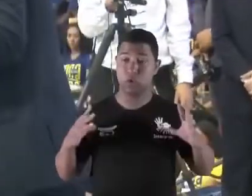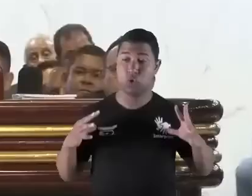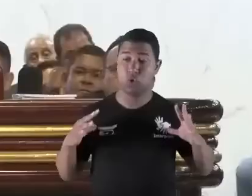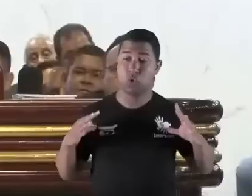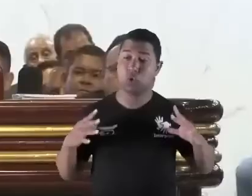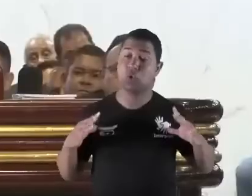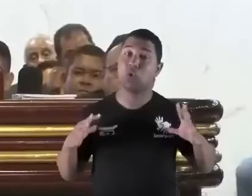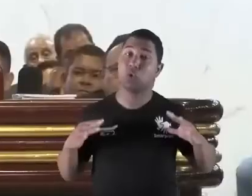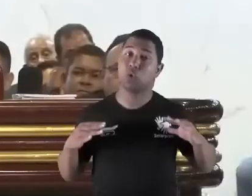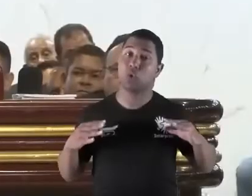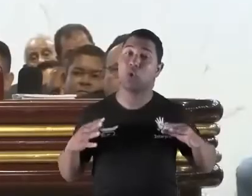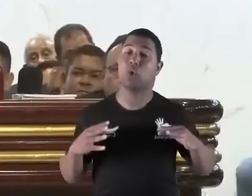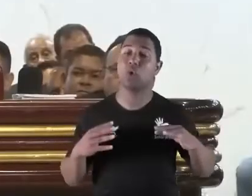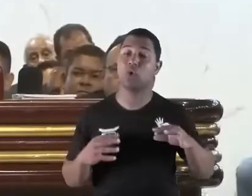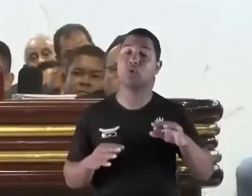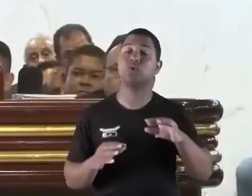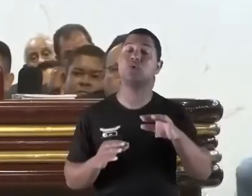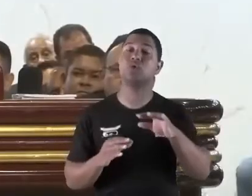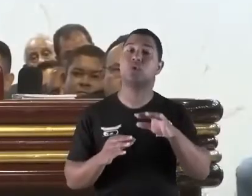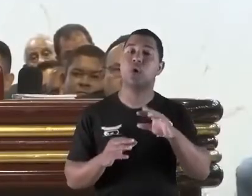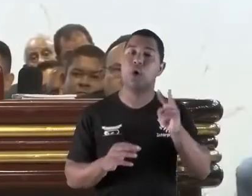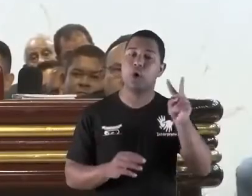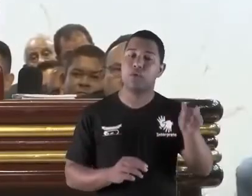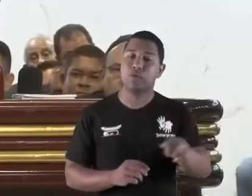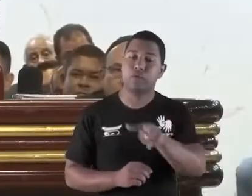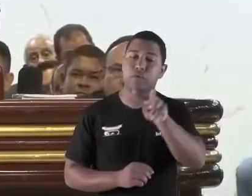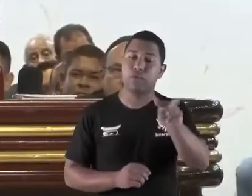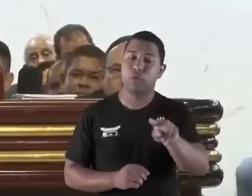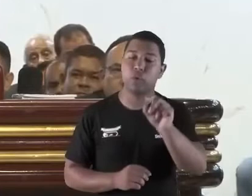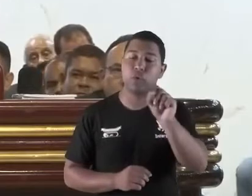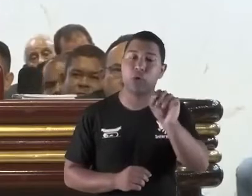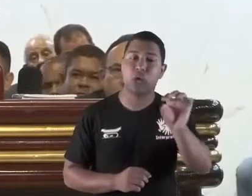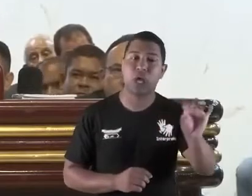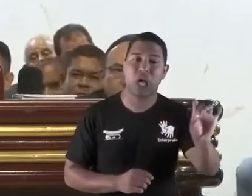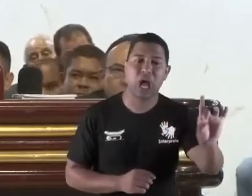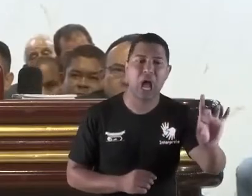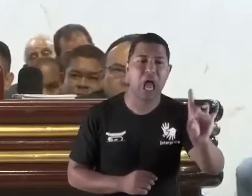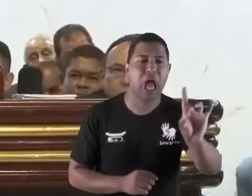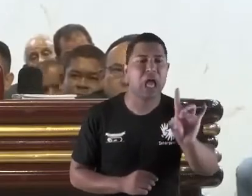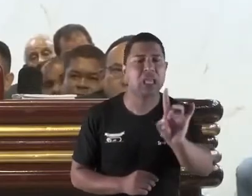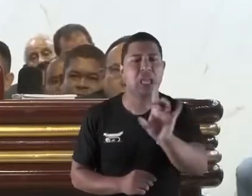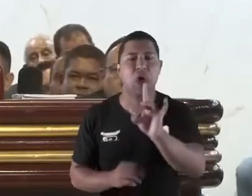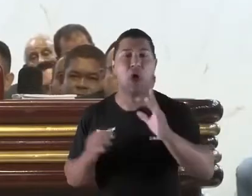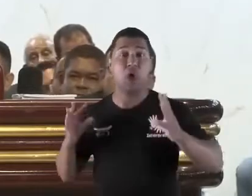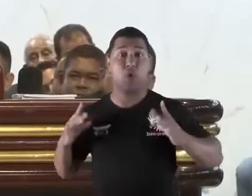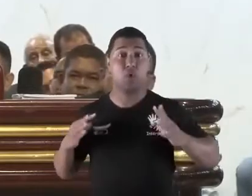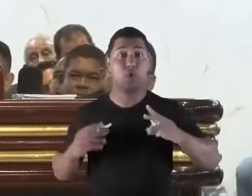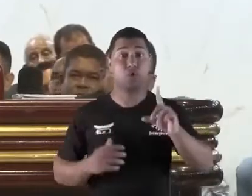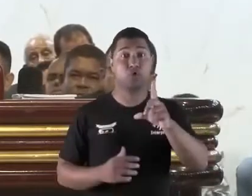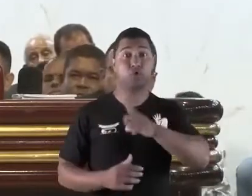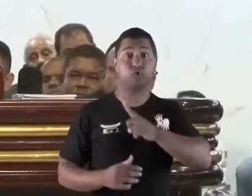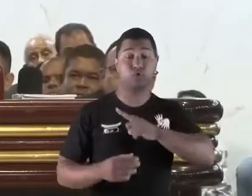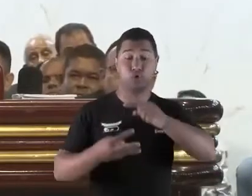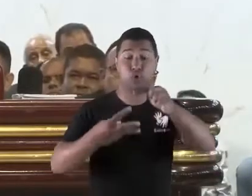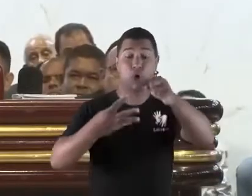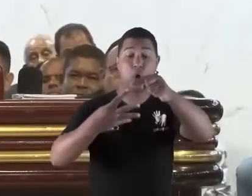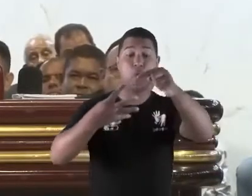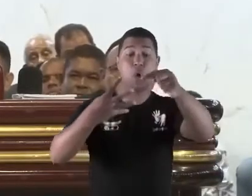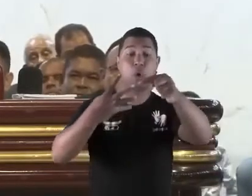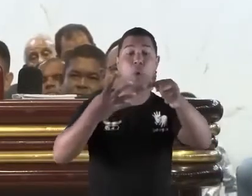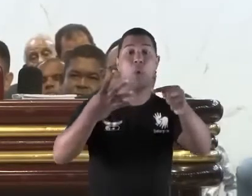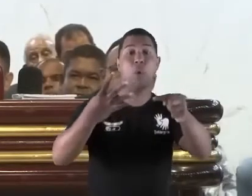viu que cada querubim tinha quatro rostos: